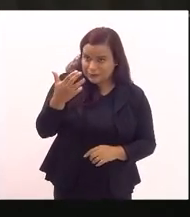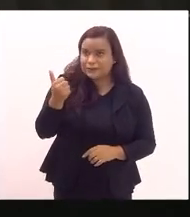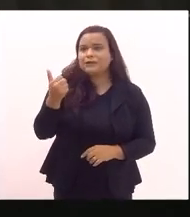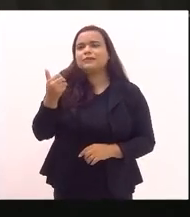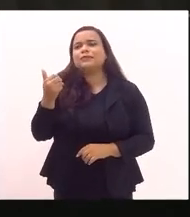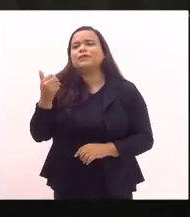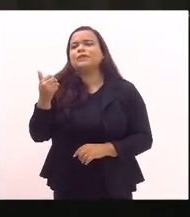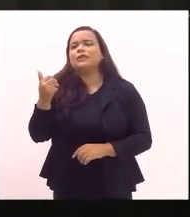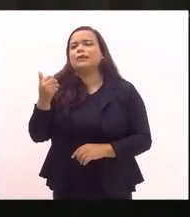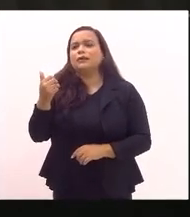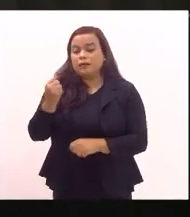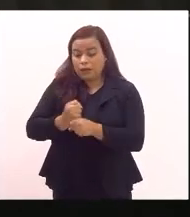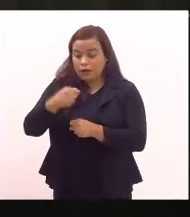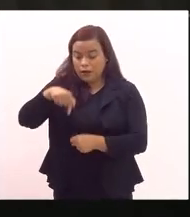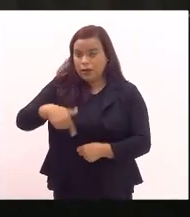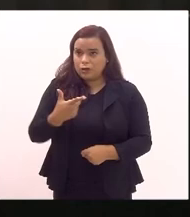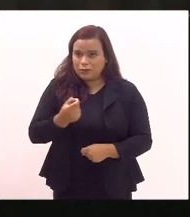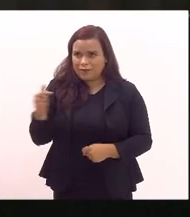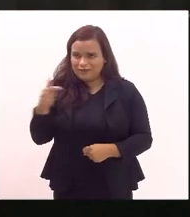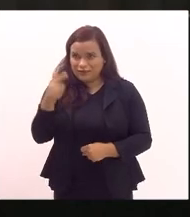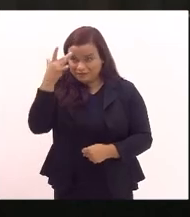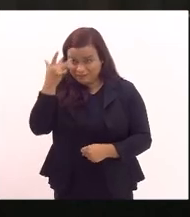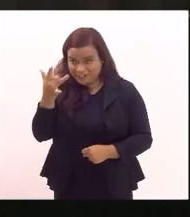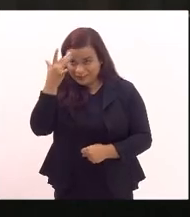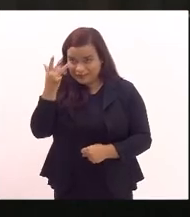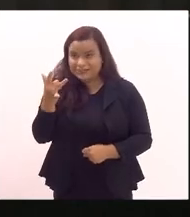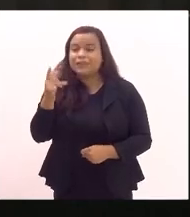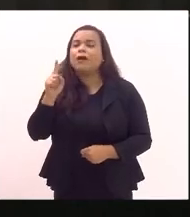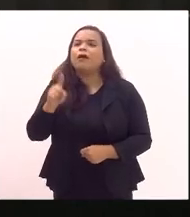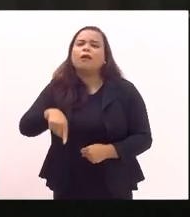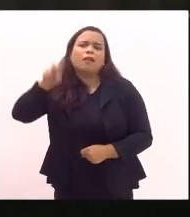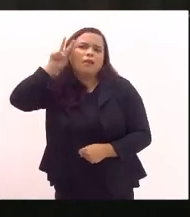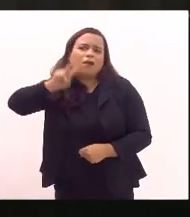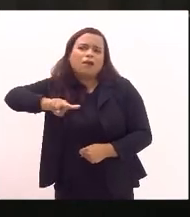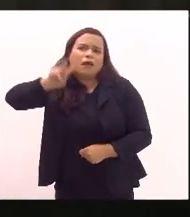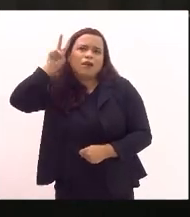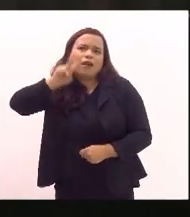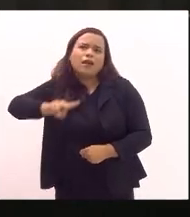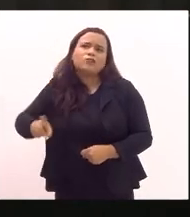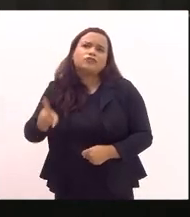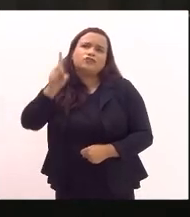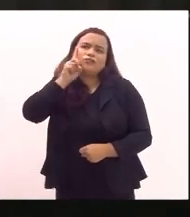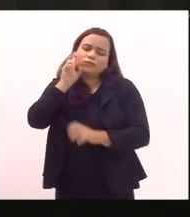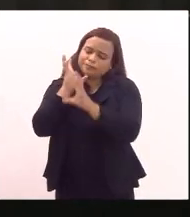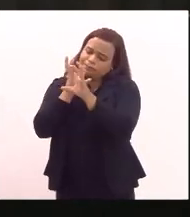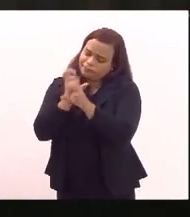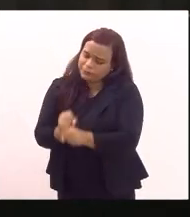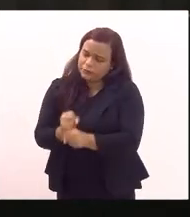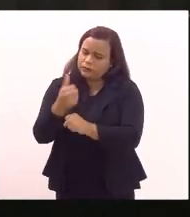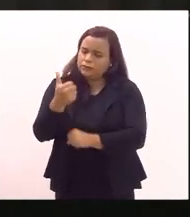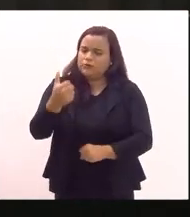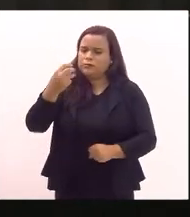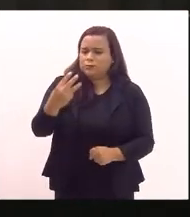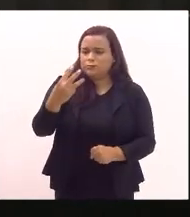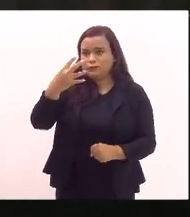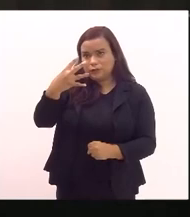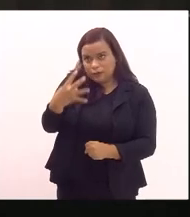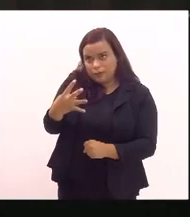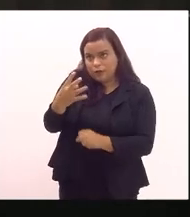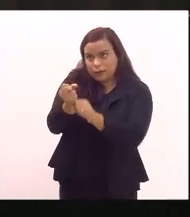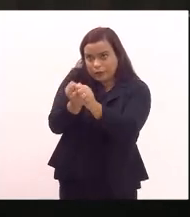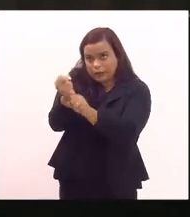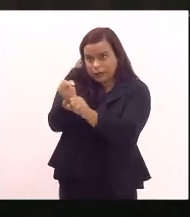2022 que é lembrado como é de 134 anos da abolição